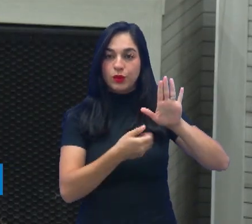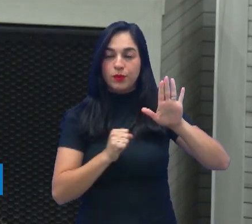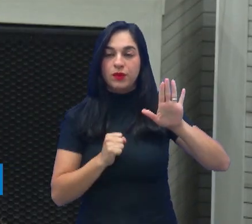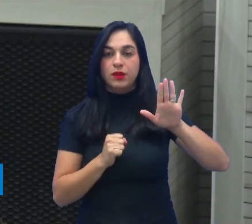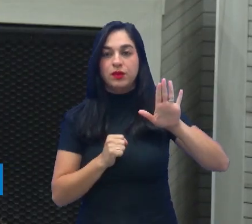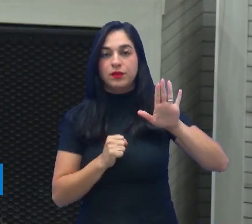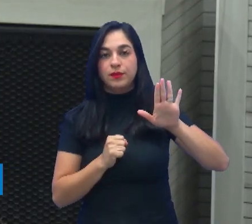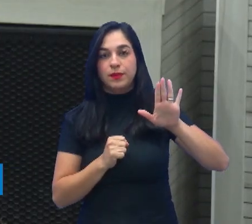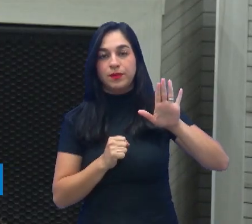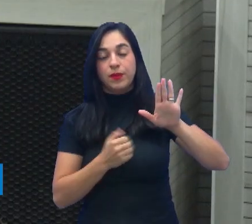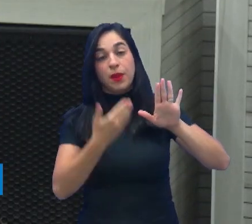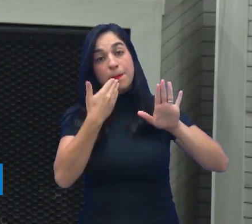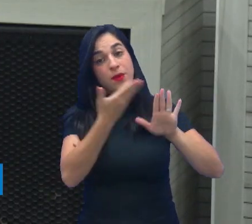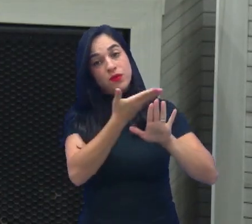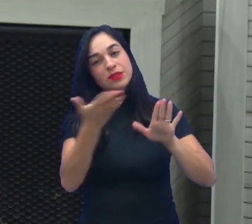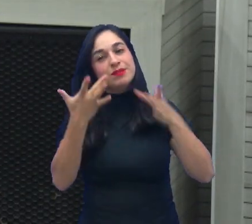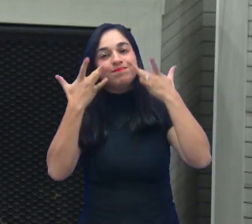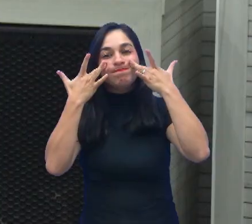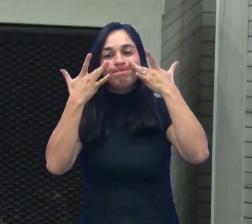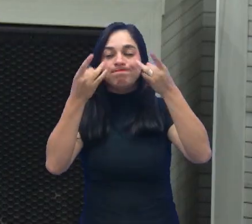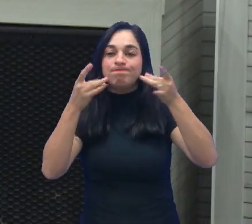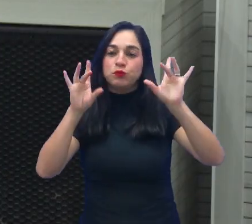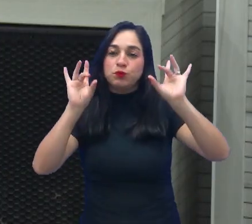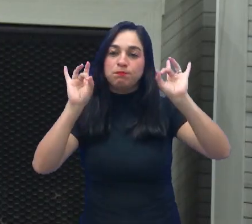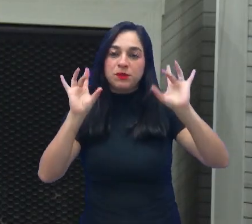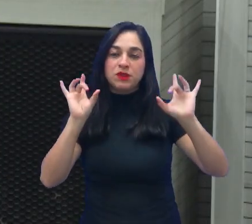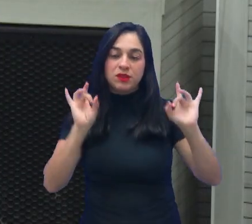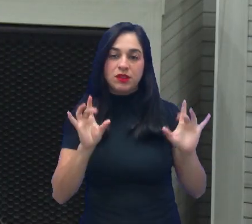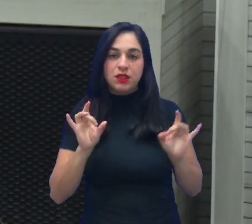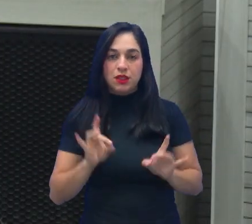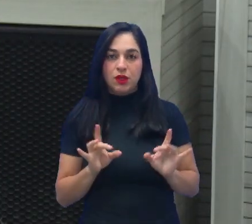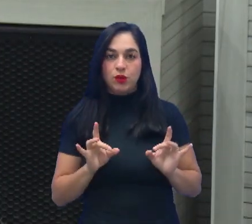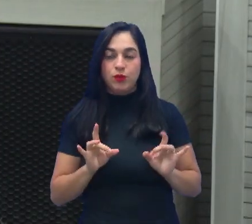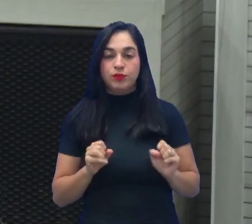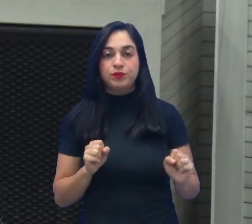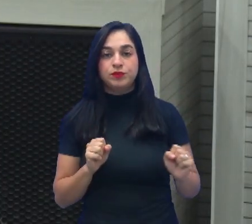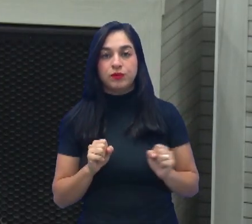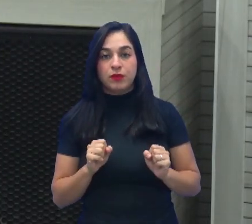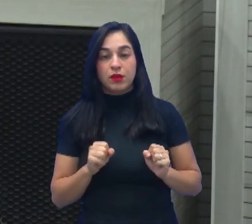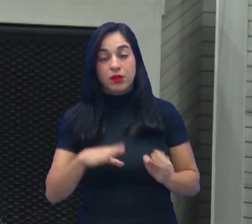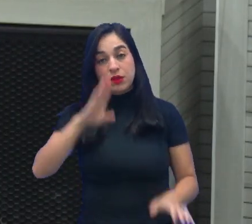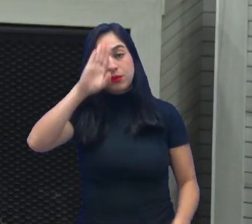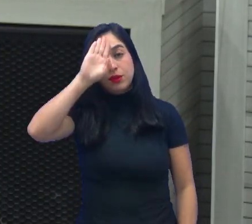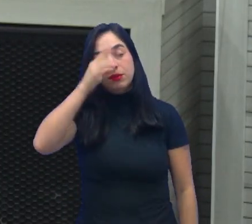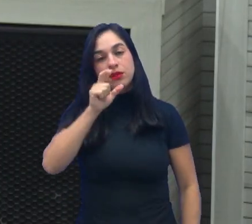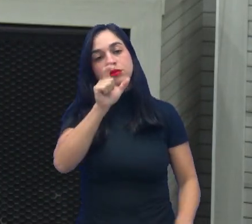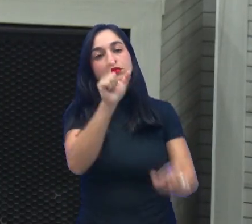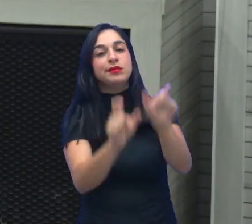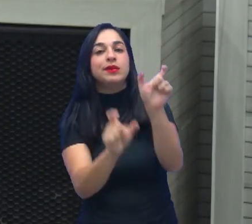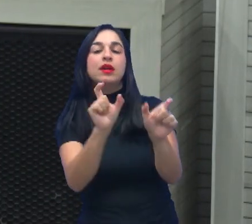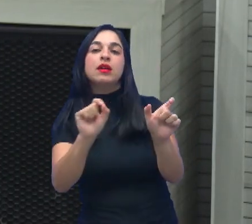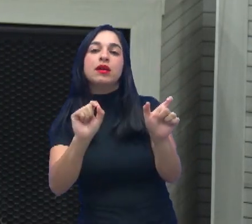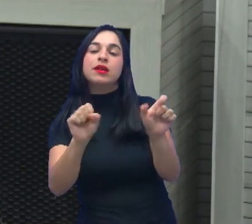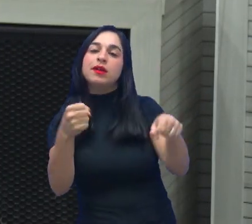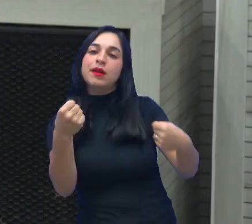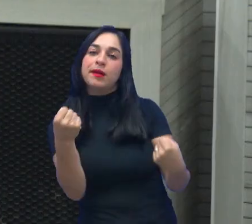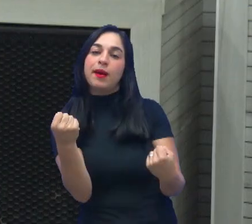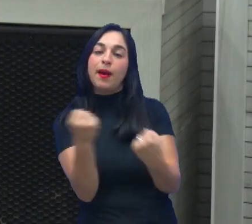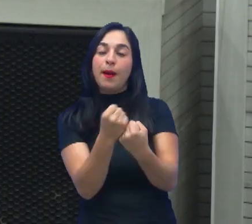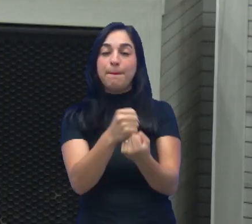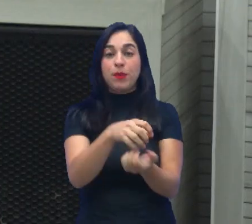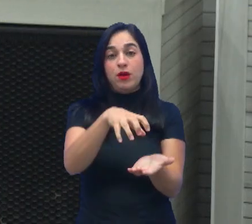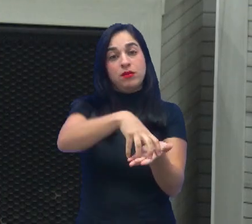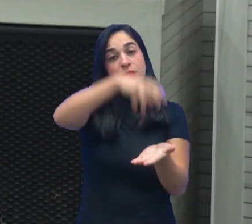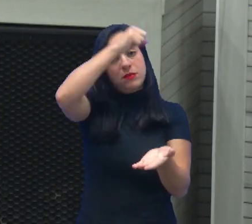peço uma atenção especial dos senhores vereadores, sobretudo aqueles que apoiam as intenções do Executivo, que votem a